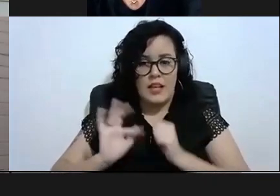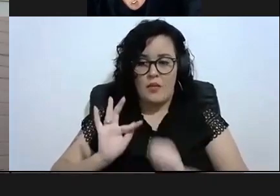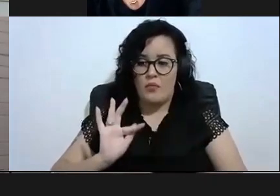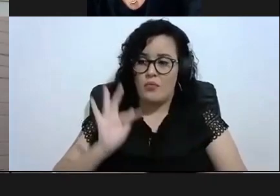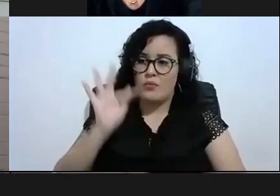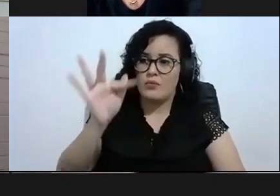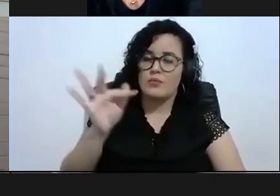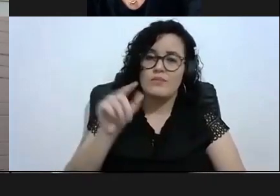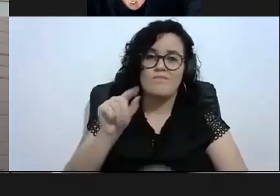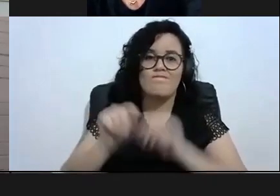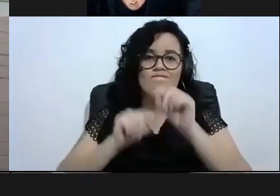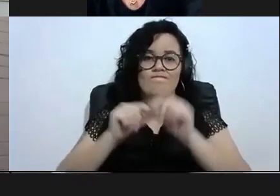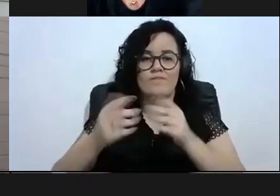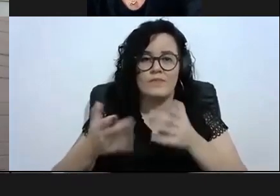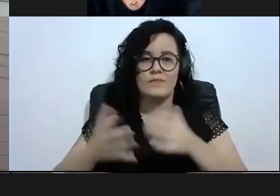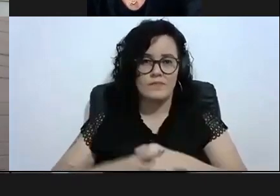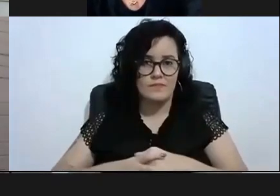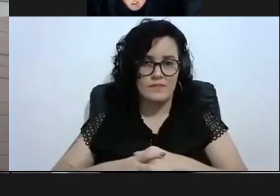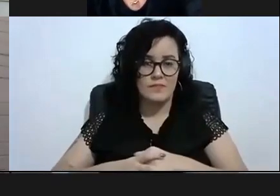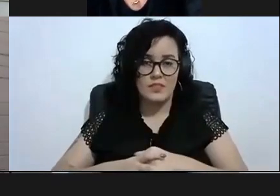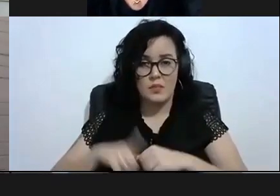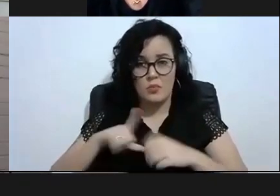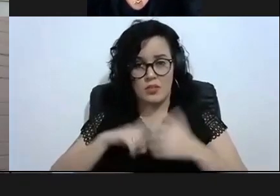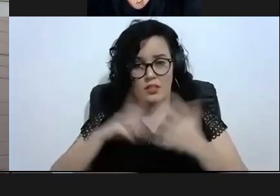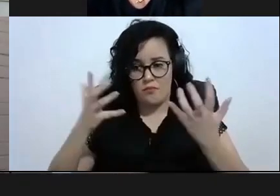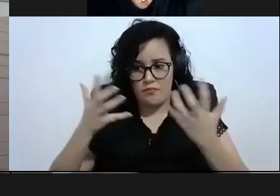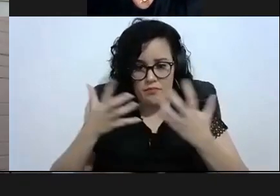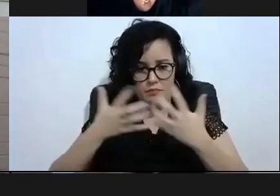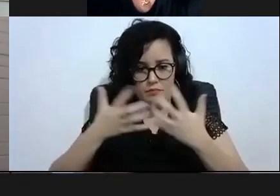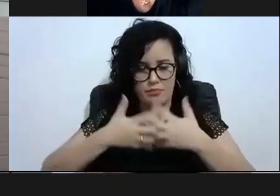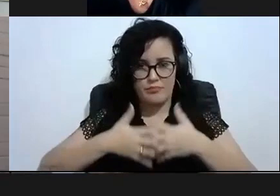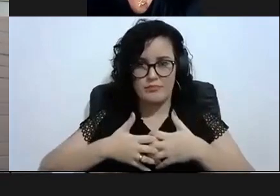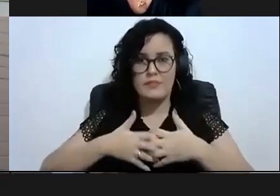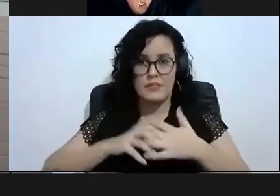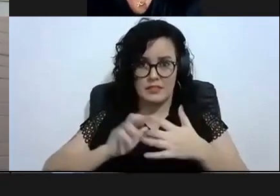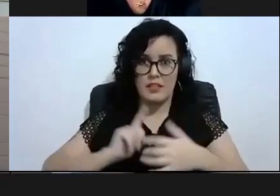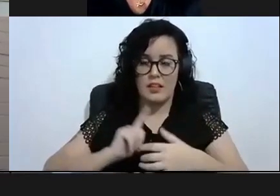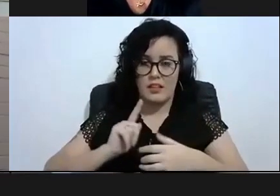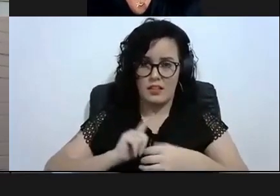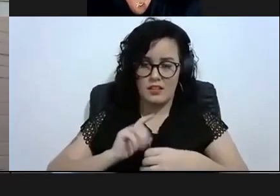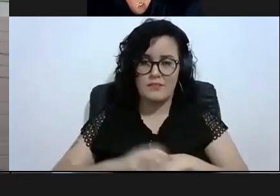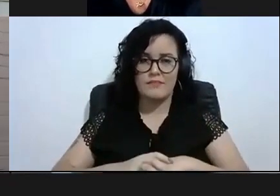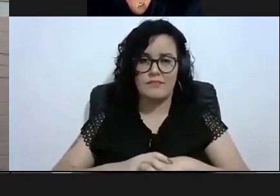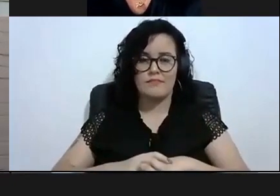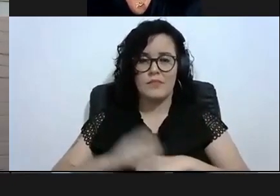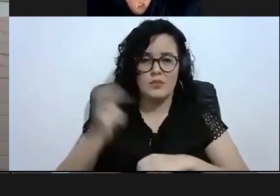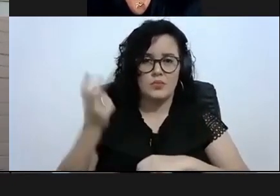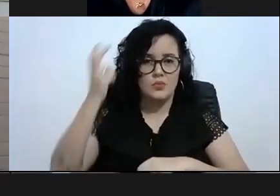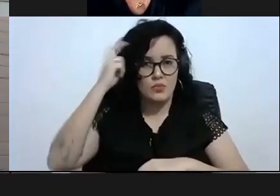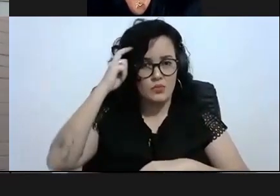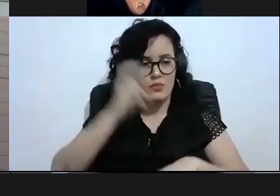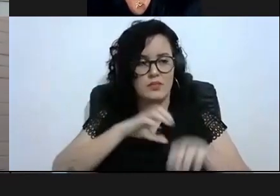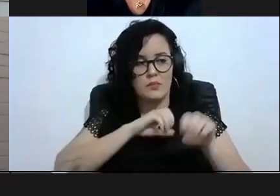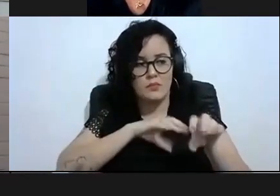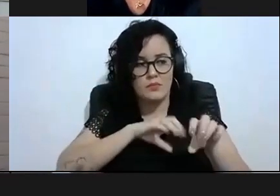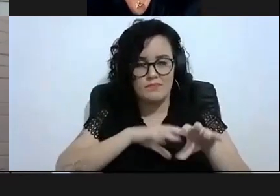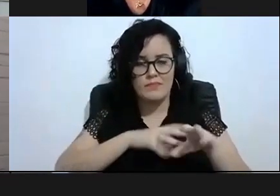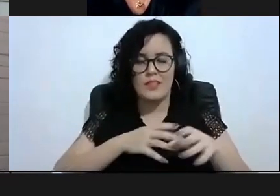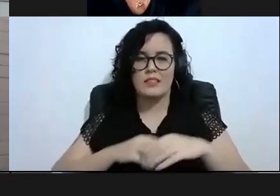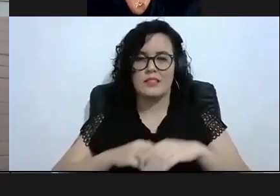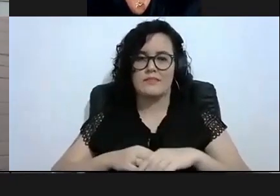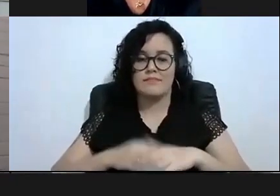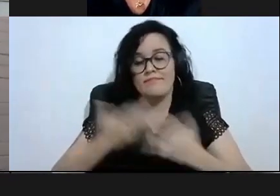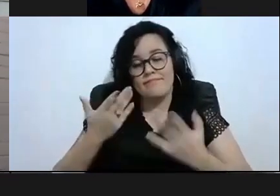né? Porque está tudo entrelaçado, né? Política, cultura, educação... Enfim, e viva o